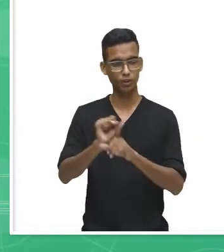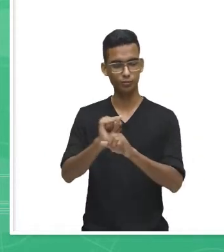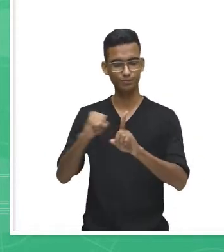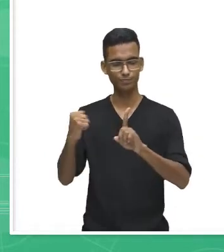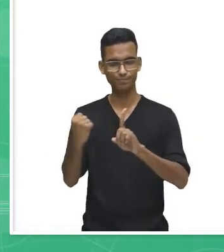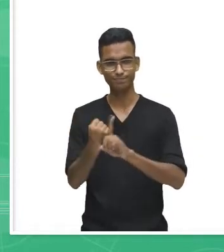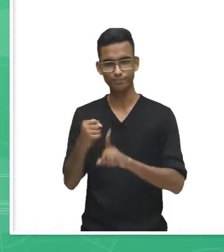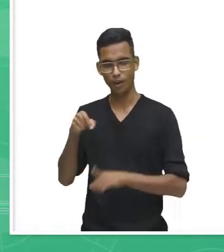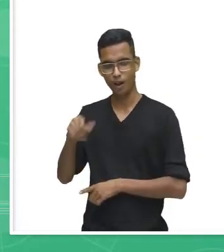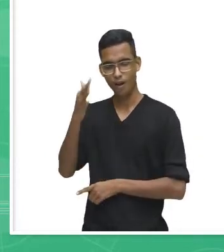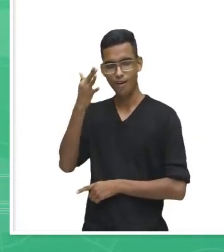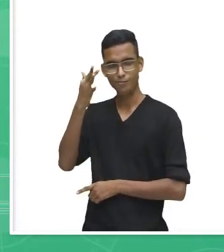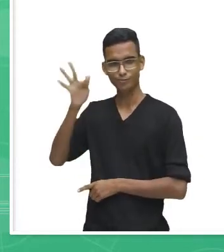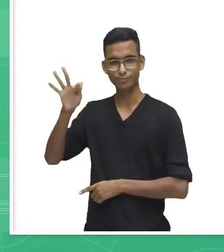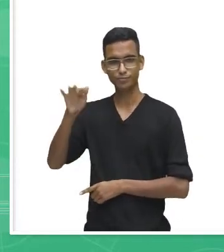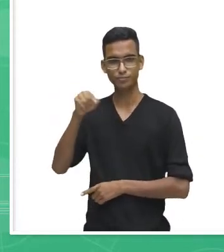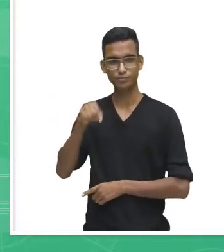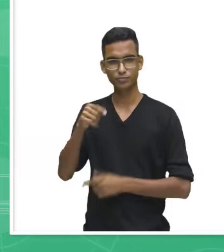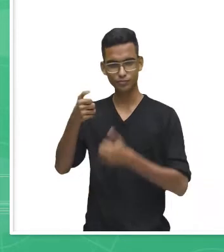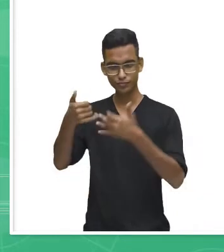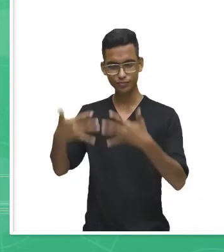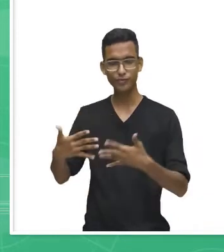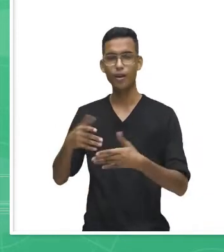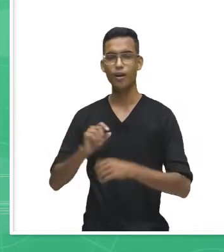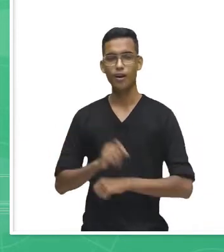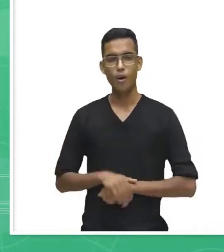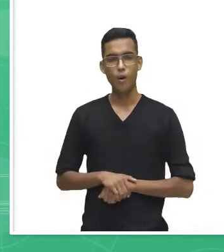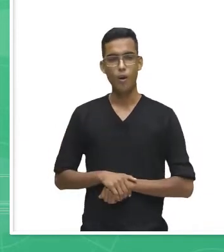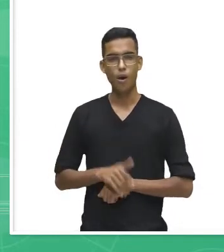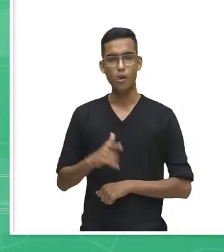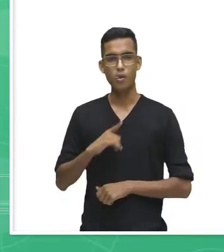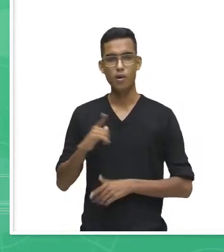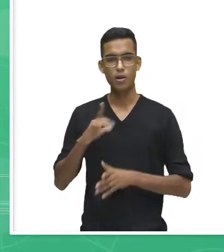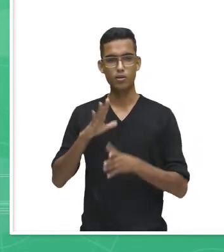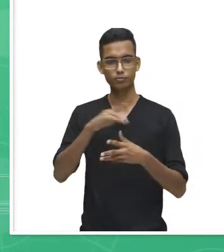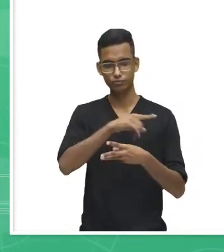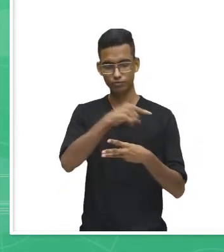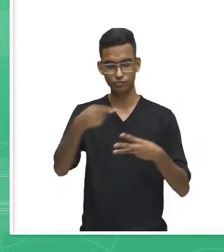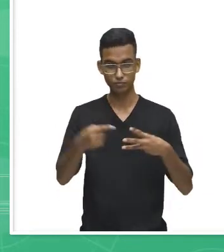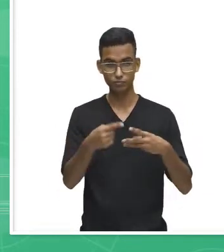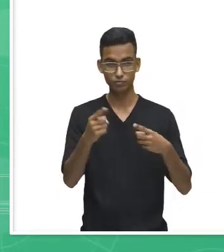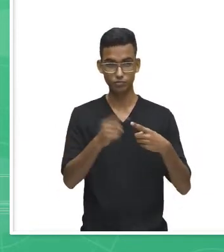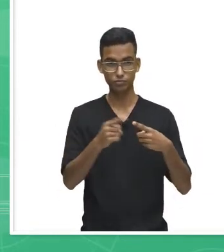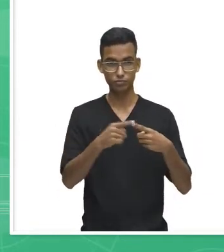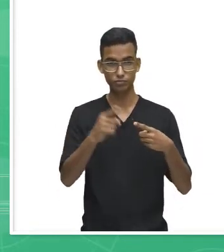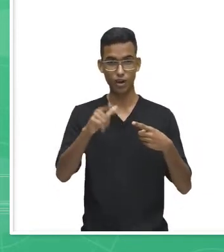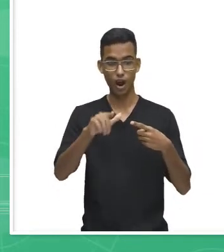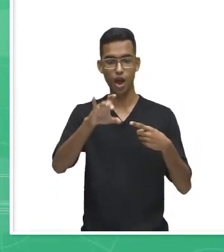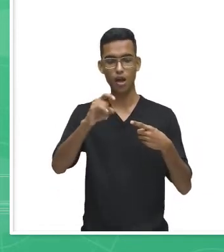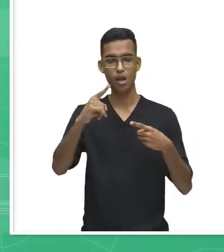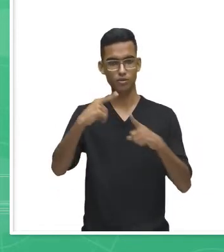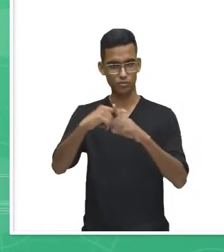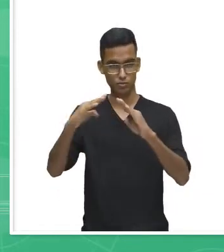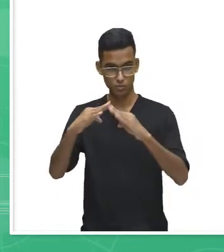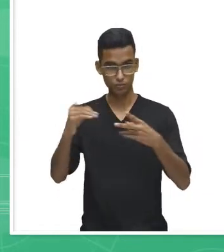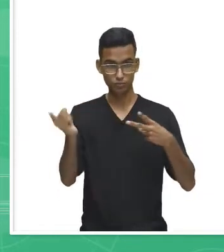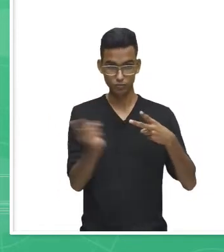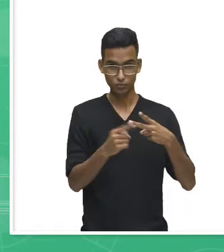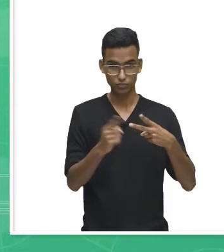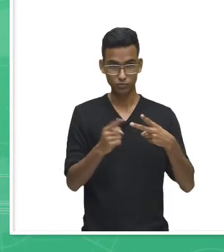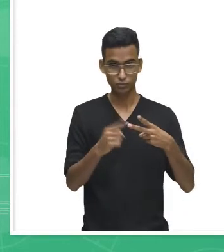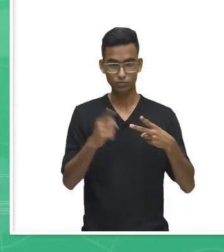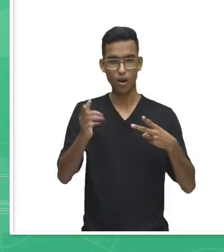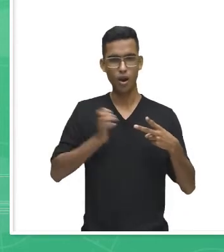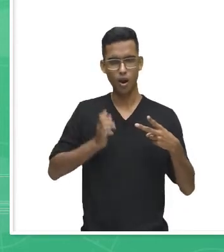fiz referência para vocês agora há pouco, ela é dividida em 3 estados. O primeiro estado composto pelo clero, o segundo estado formado pela